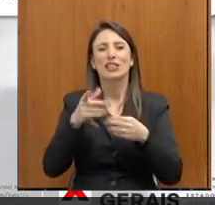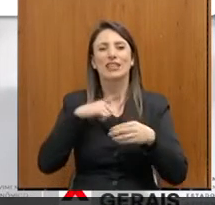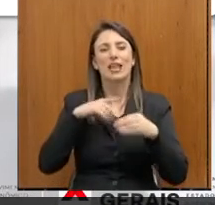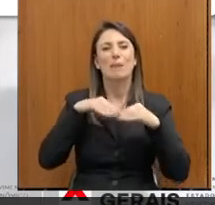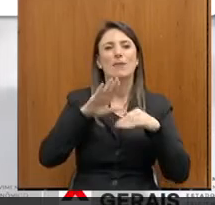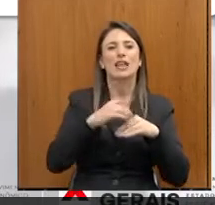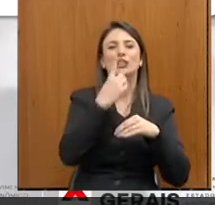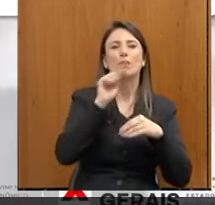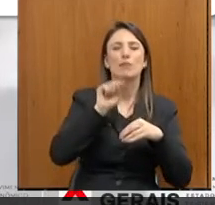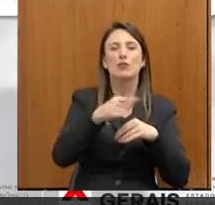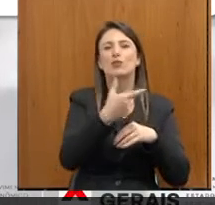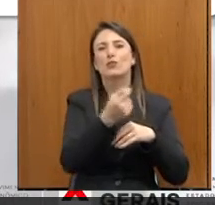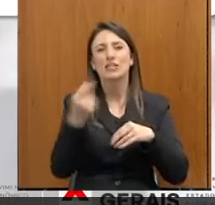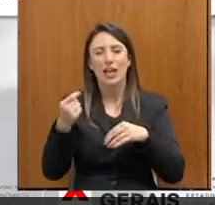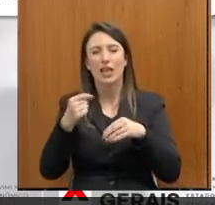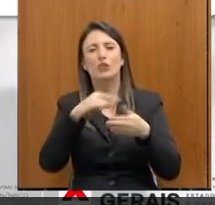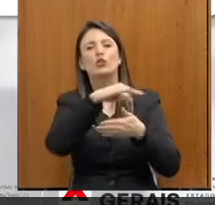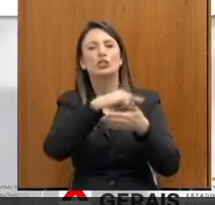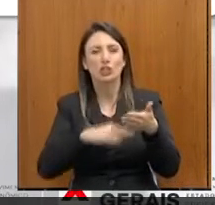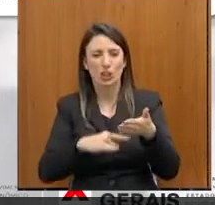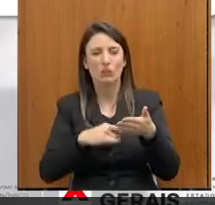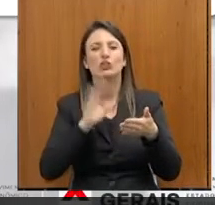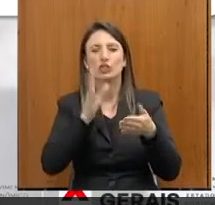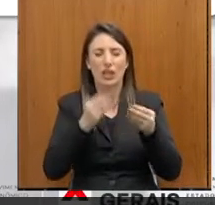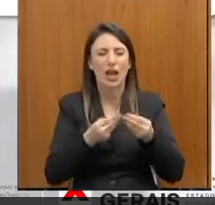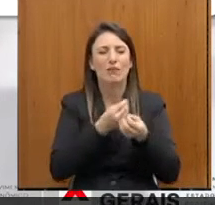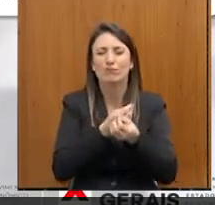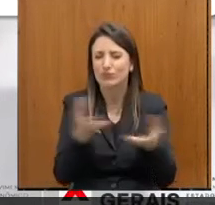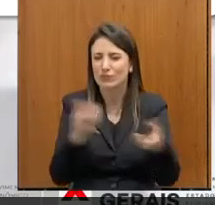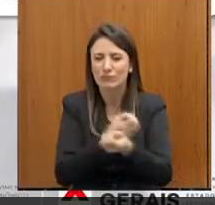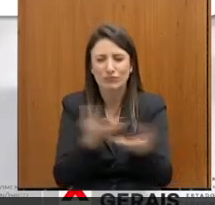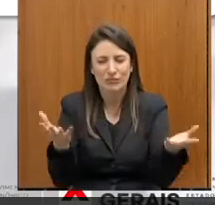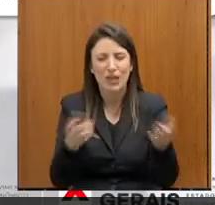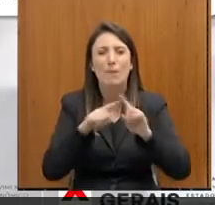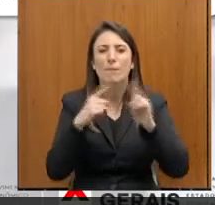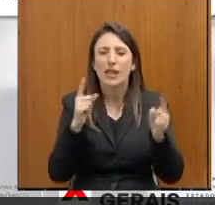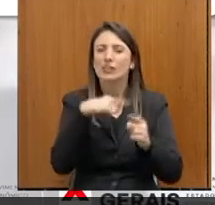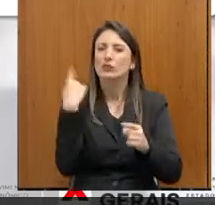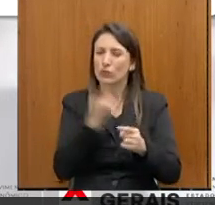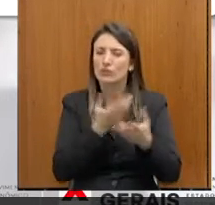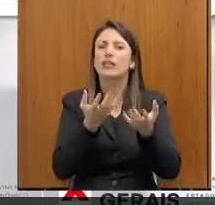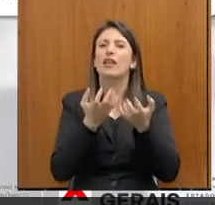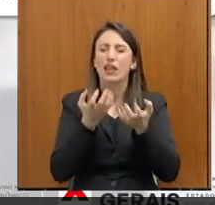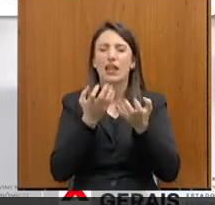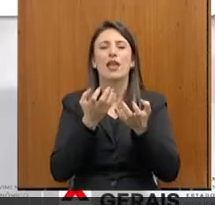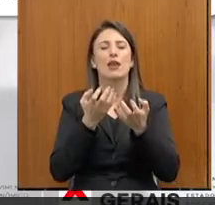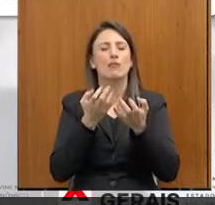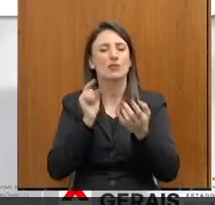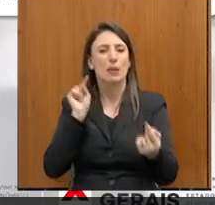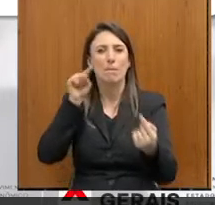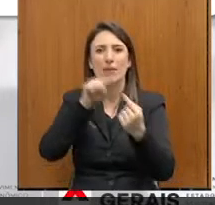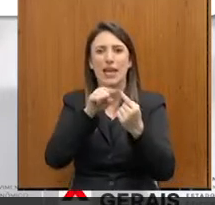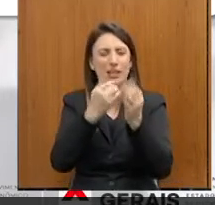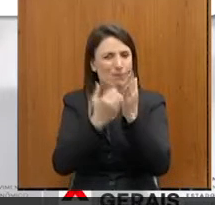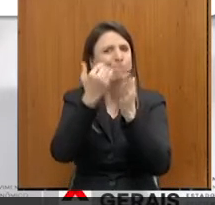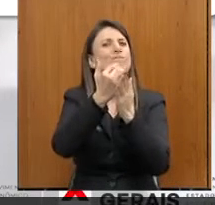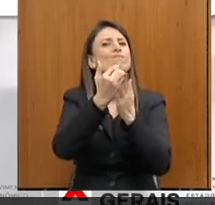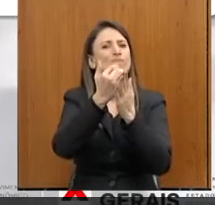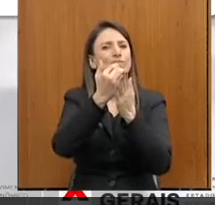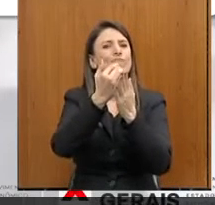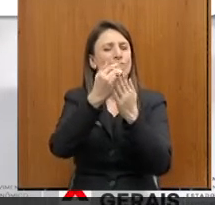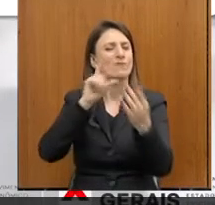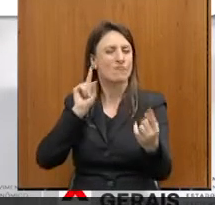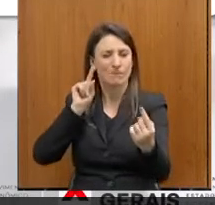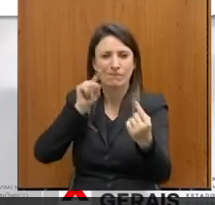nesta gestão Mas queremos de forma ousada mas as metas ousadas é que fazem a diferença